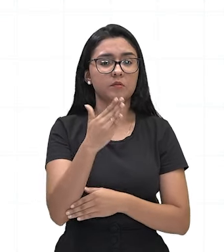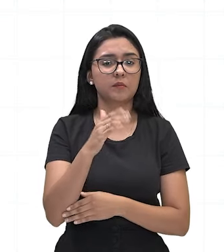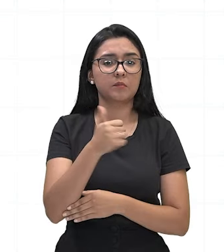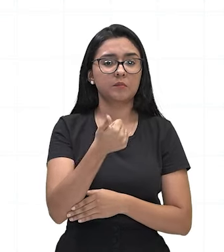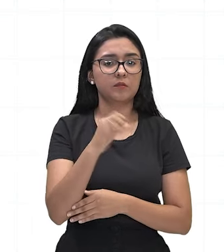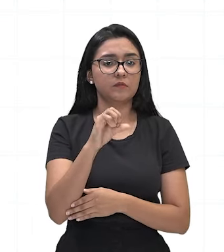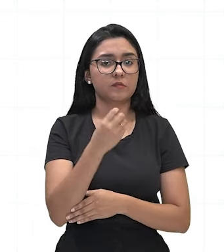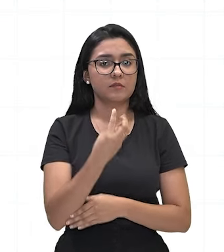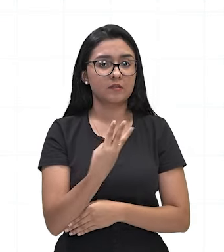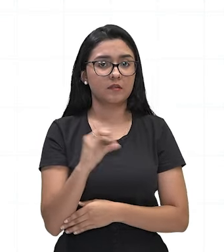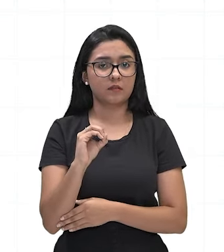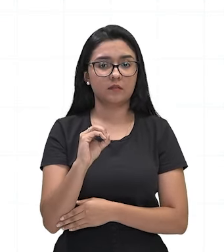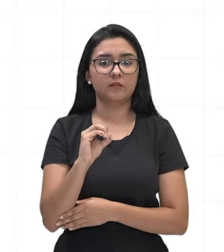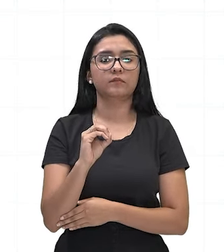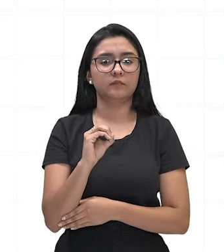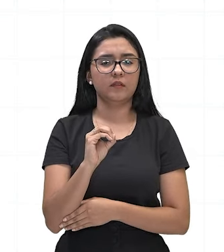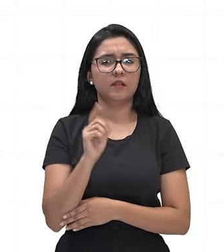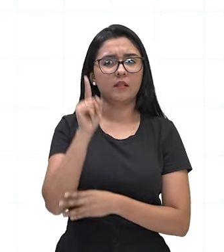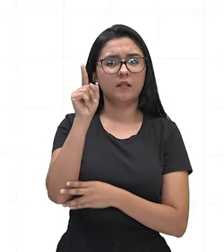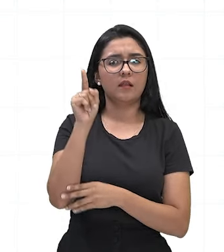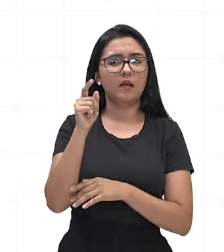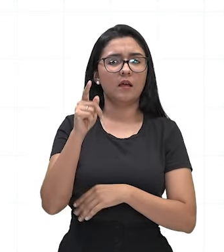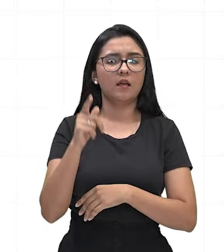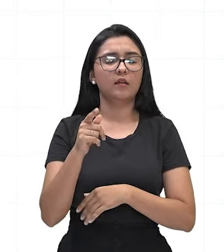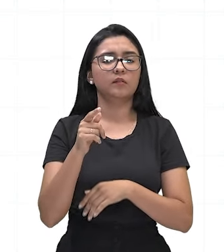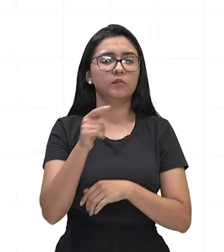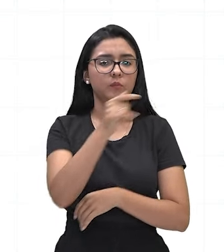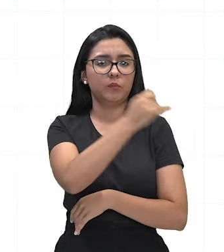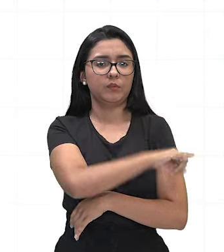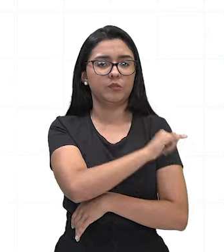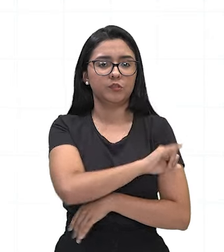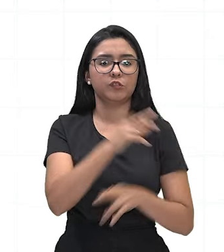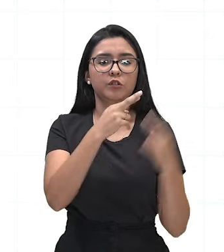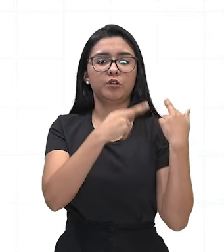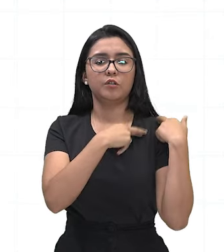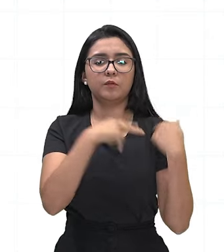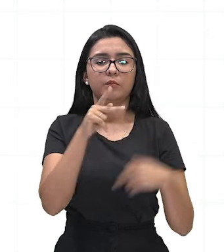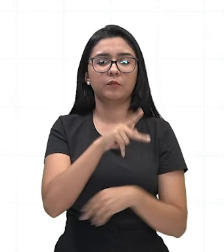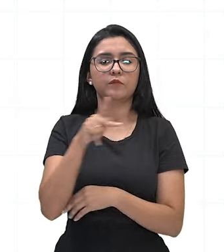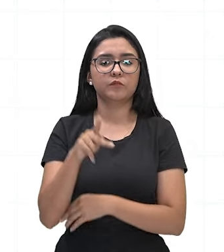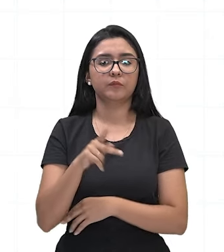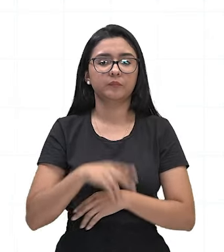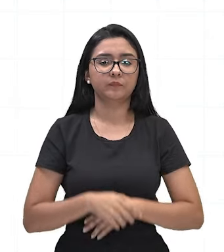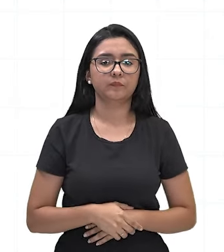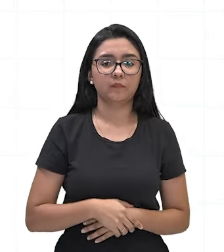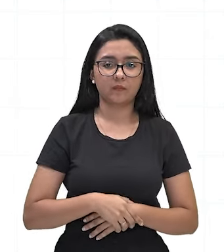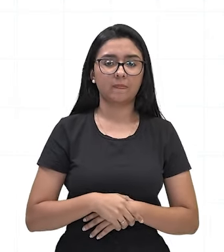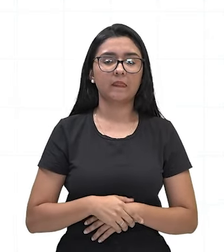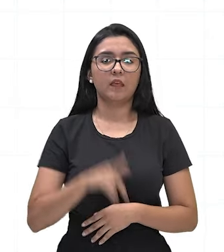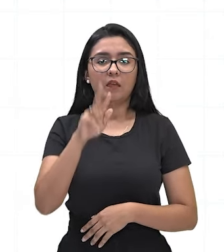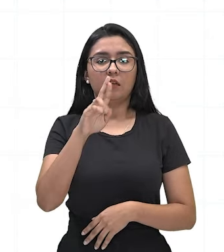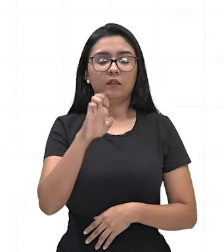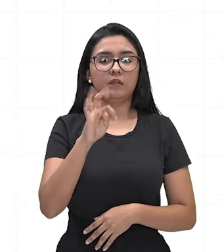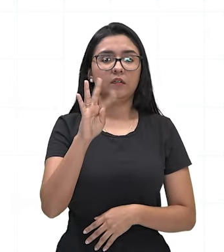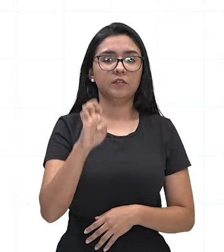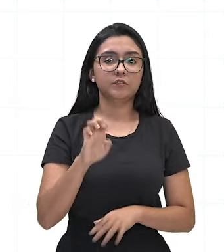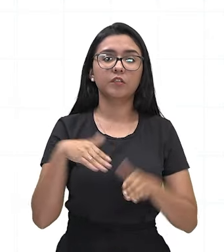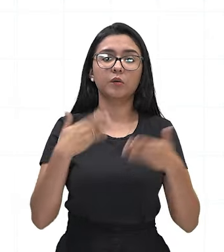de 1930 lá no Rio de Janeiro sob a responsabilidade da professora Gret harfield nessa